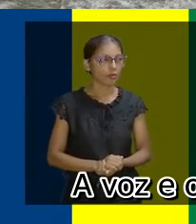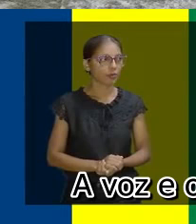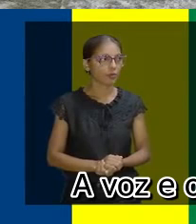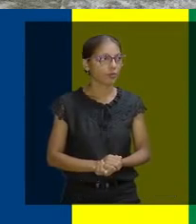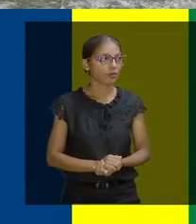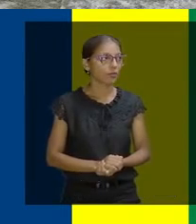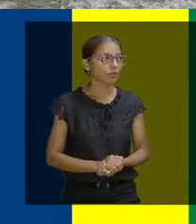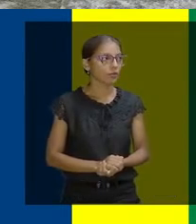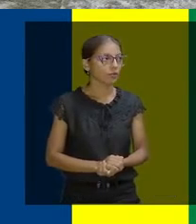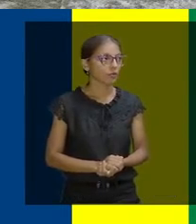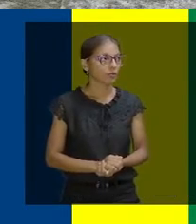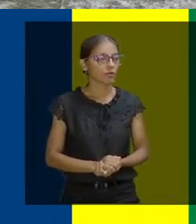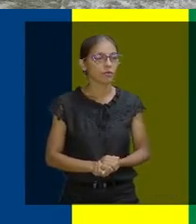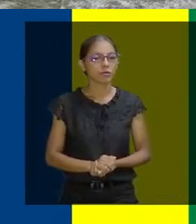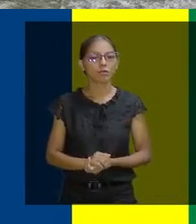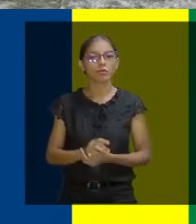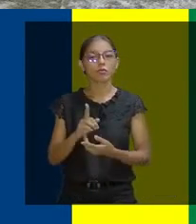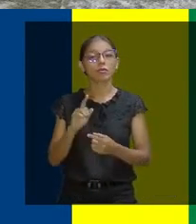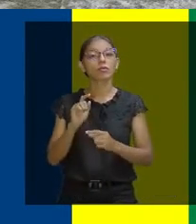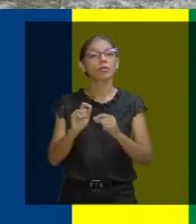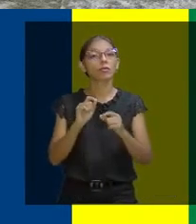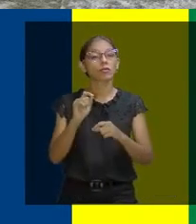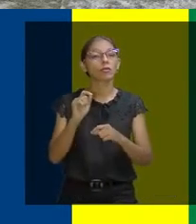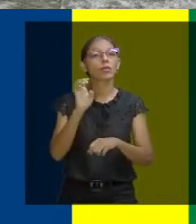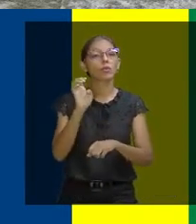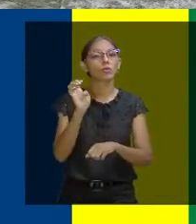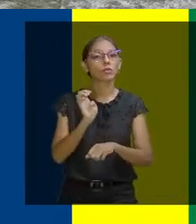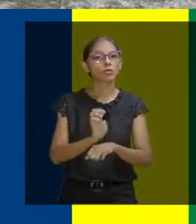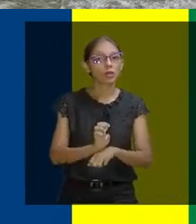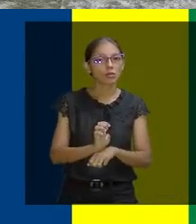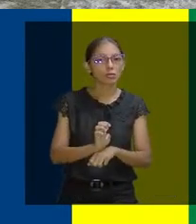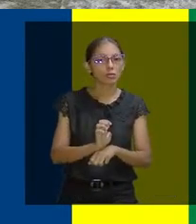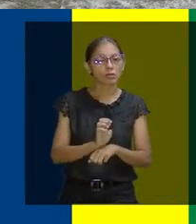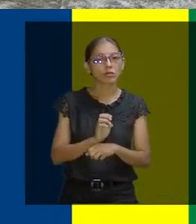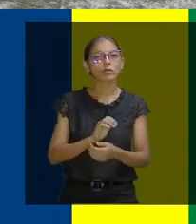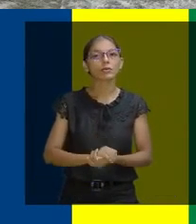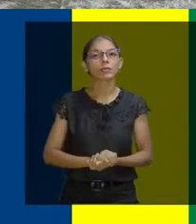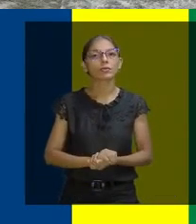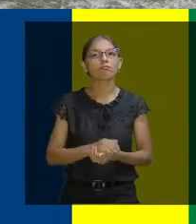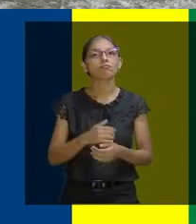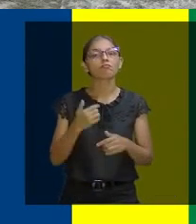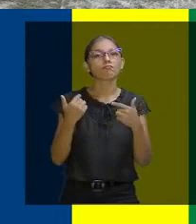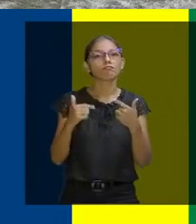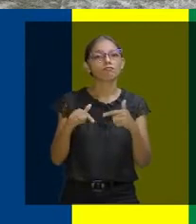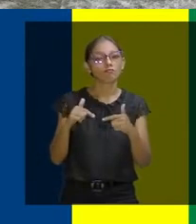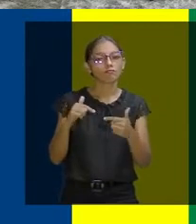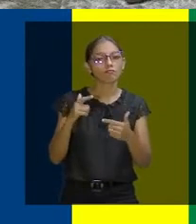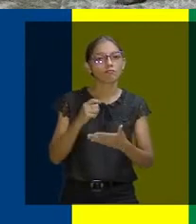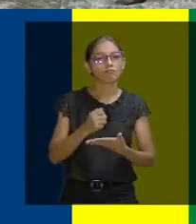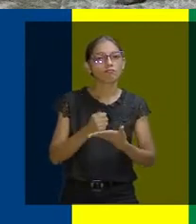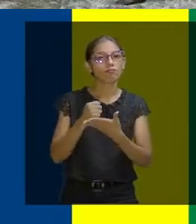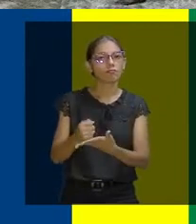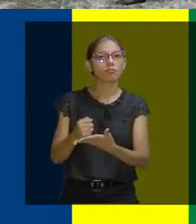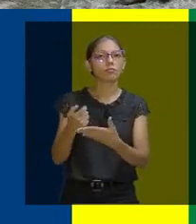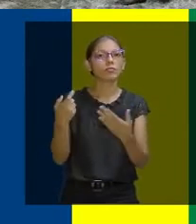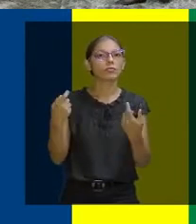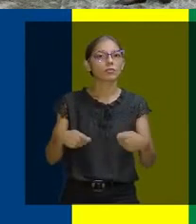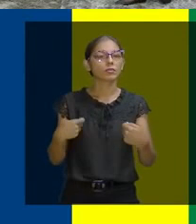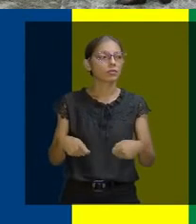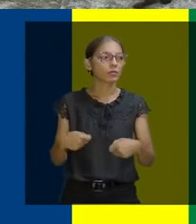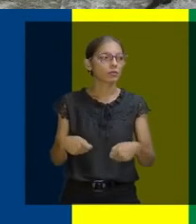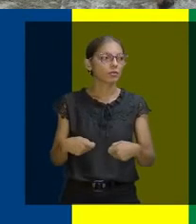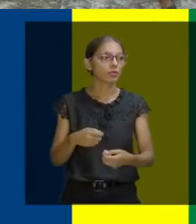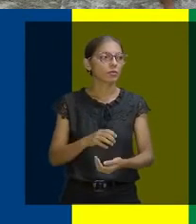disso. Que o Estado desenvolva as suas atribuições.